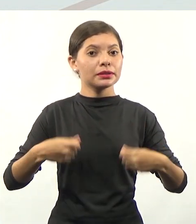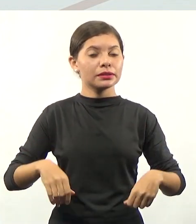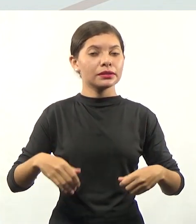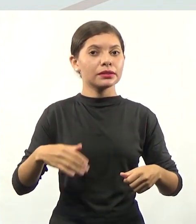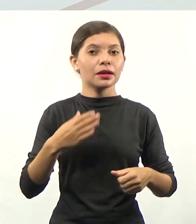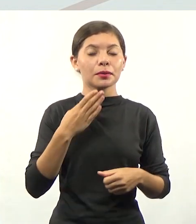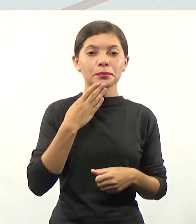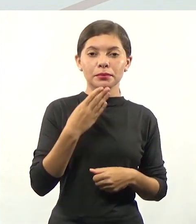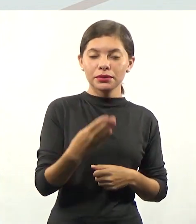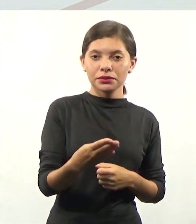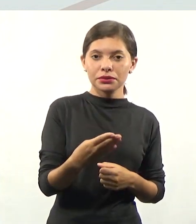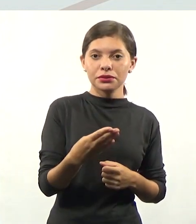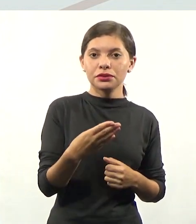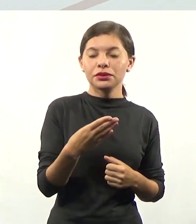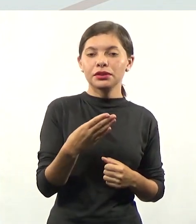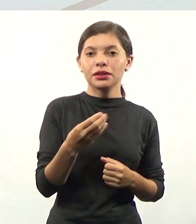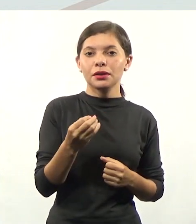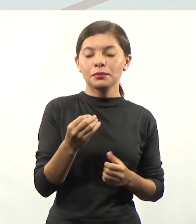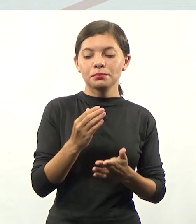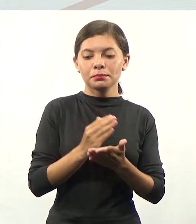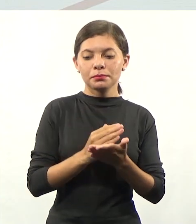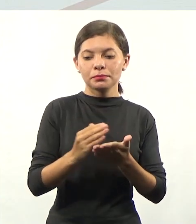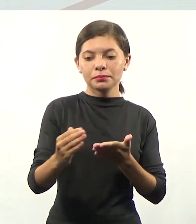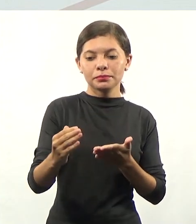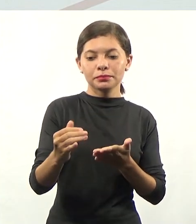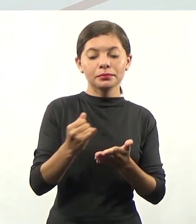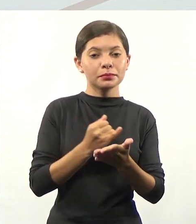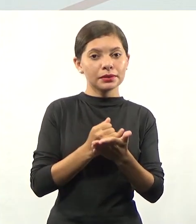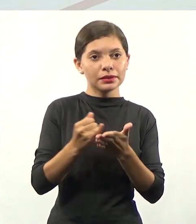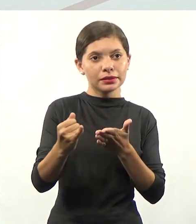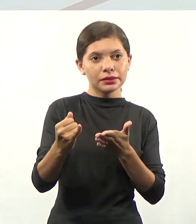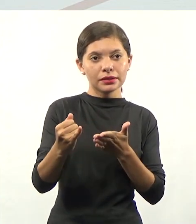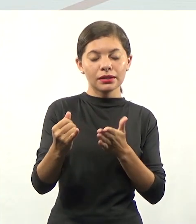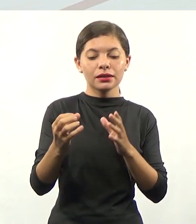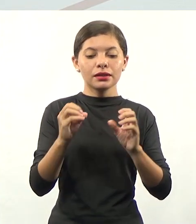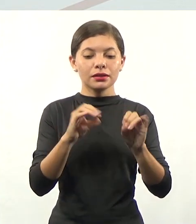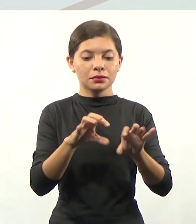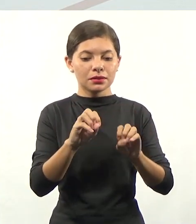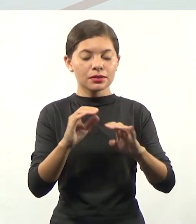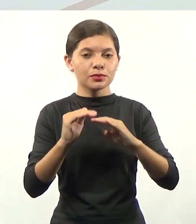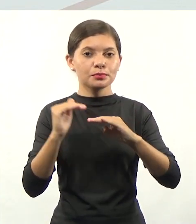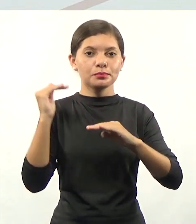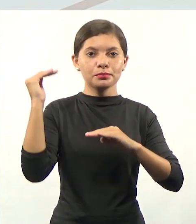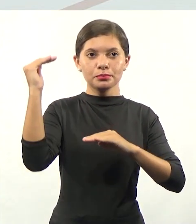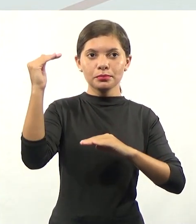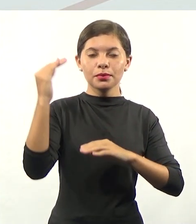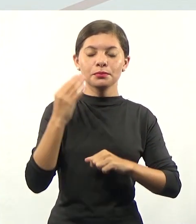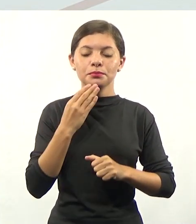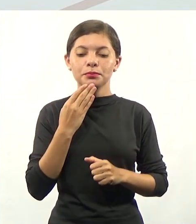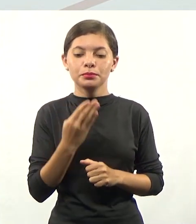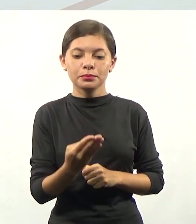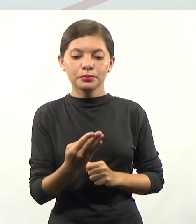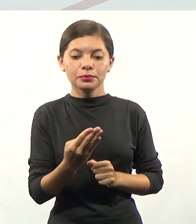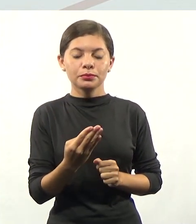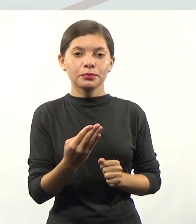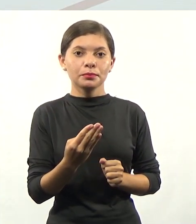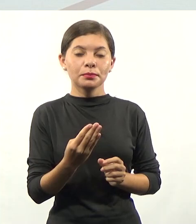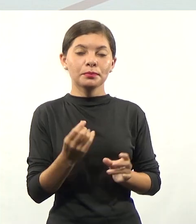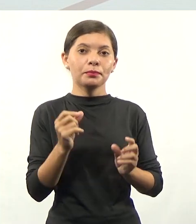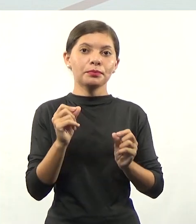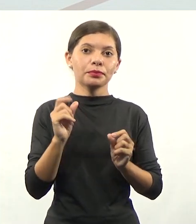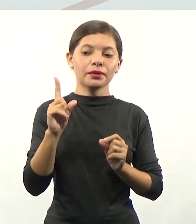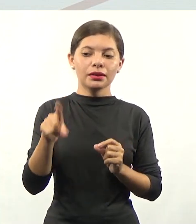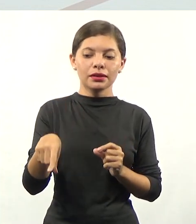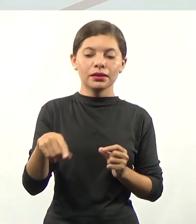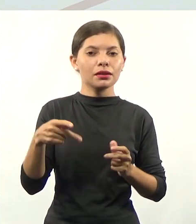funcionamento para aquela instituição iniciar. No caso da Educação Superior, essa autorização de funcionamento, ela já é